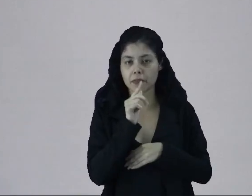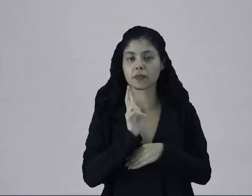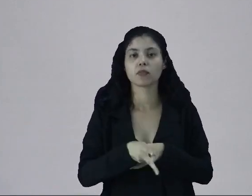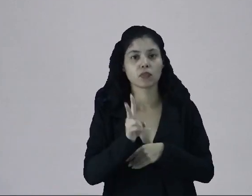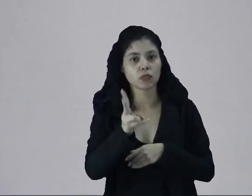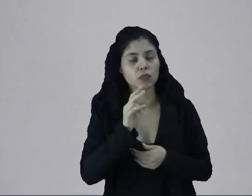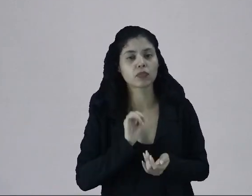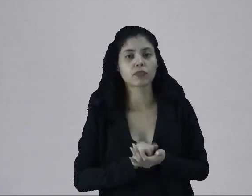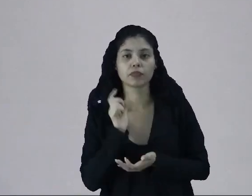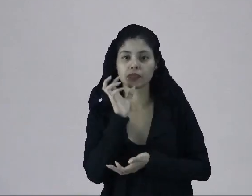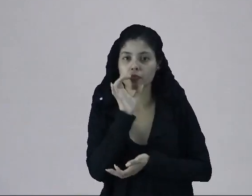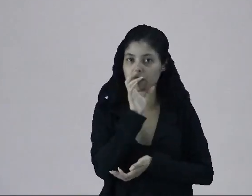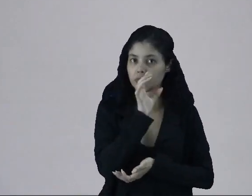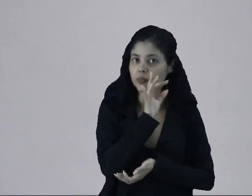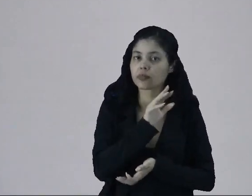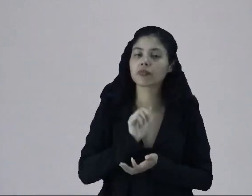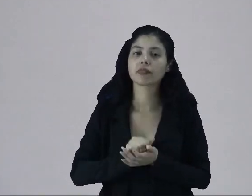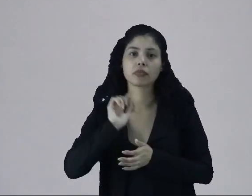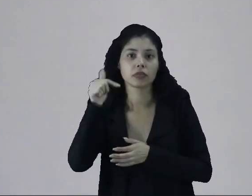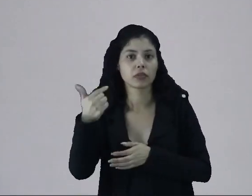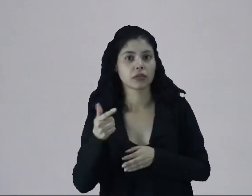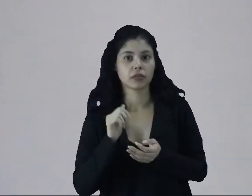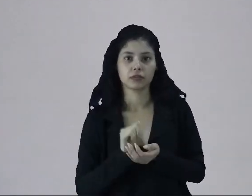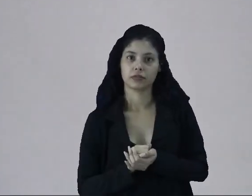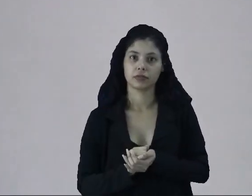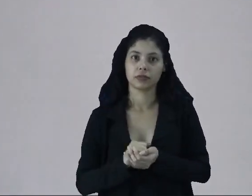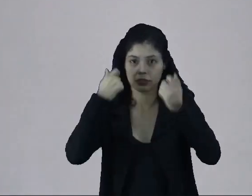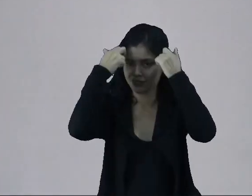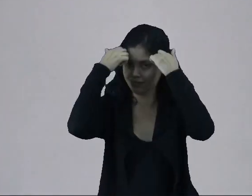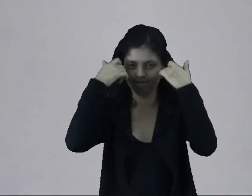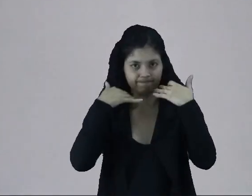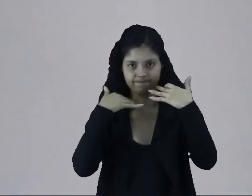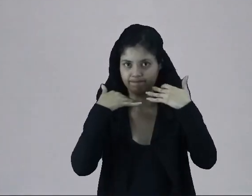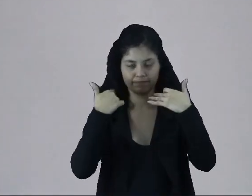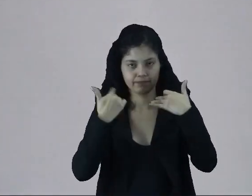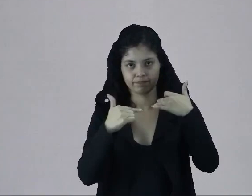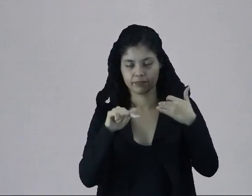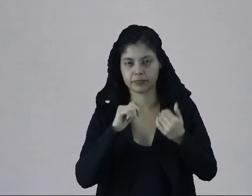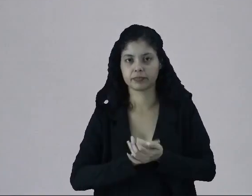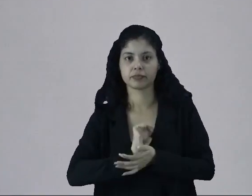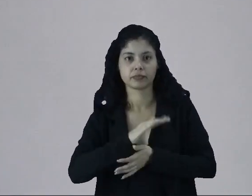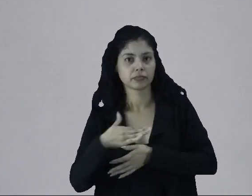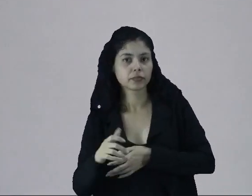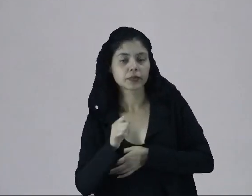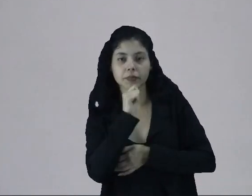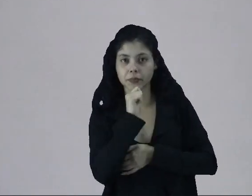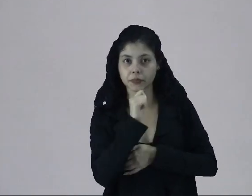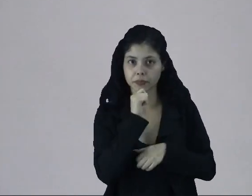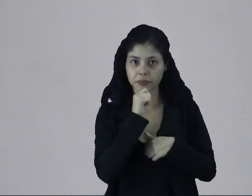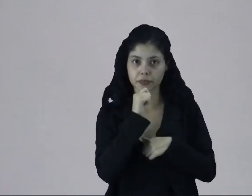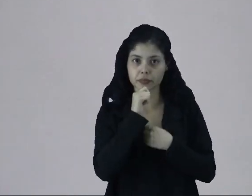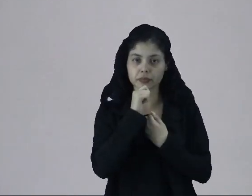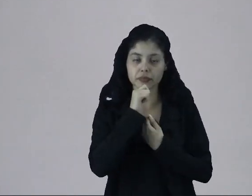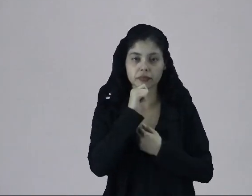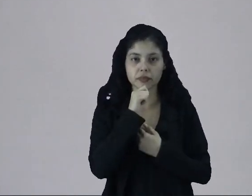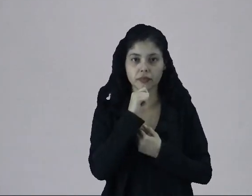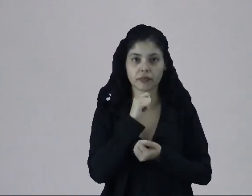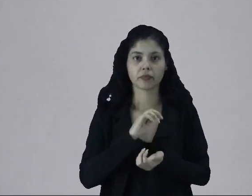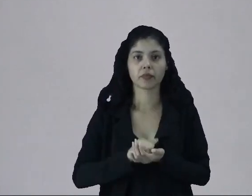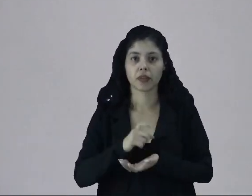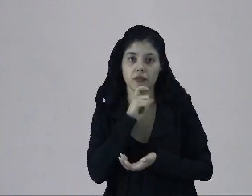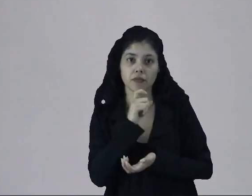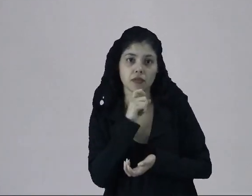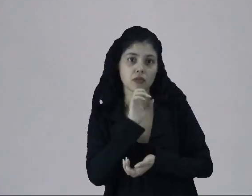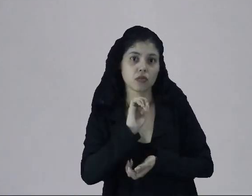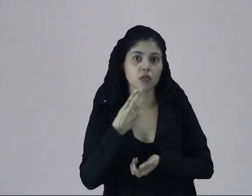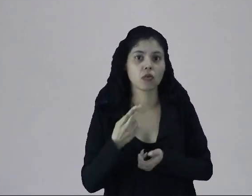mais o calor e de outra forma você não soa. Então é por isso que geralmente quando você está em dias mais frios ou num